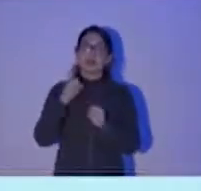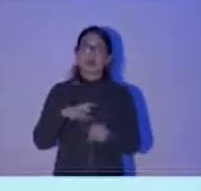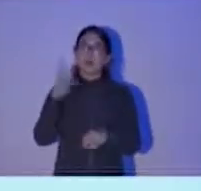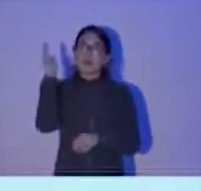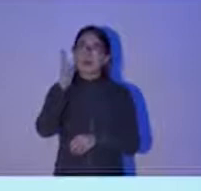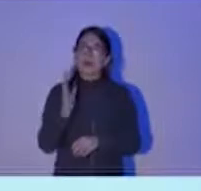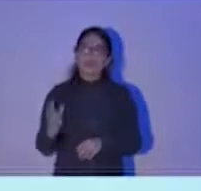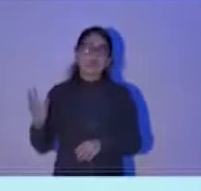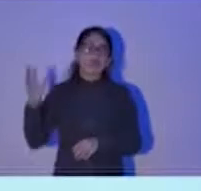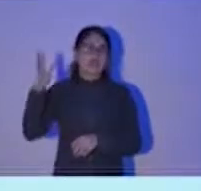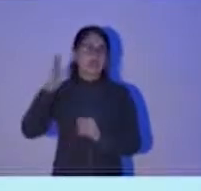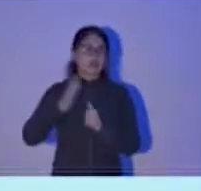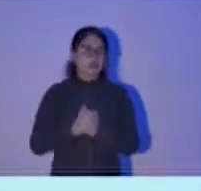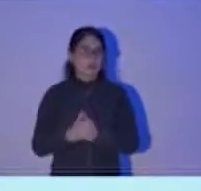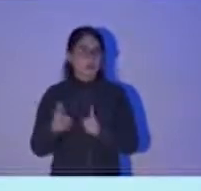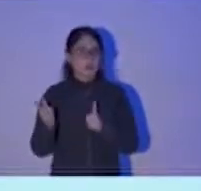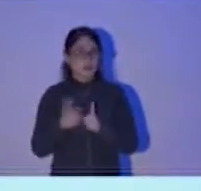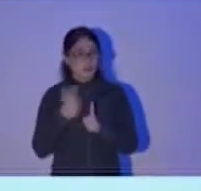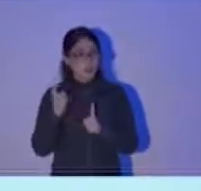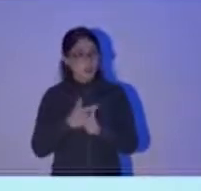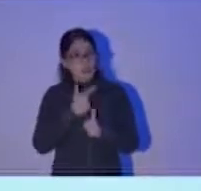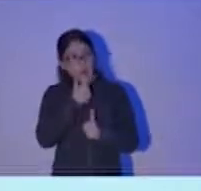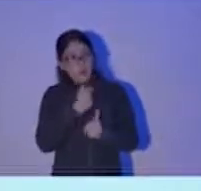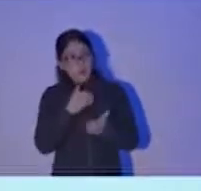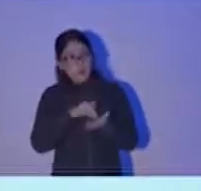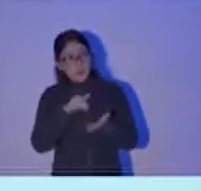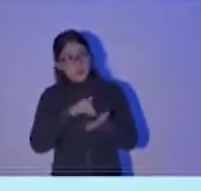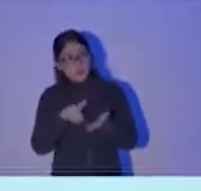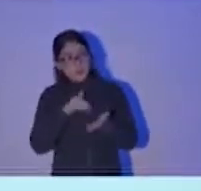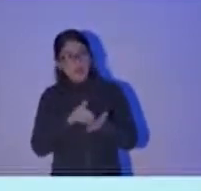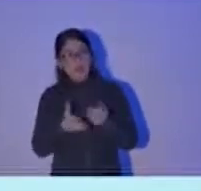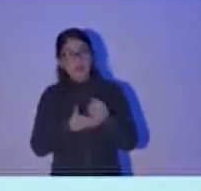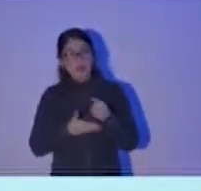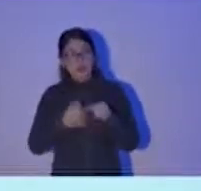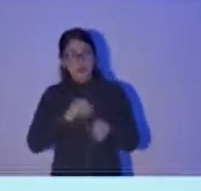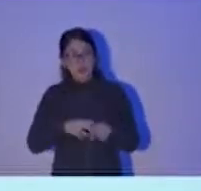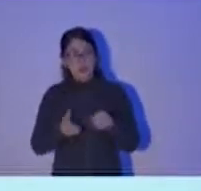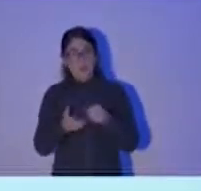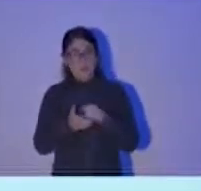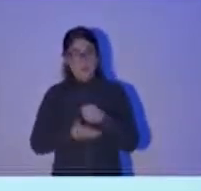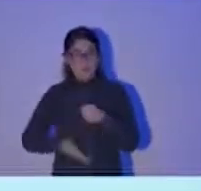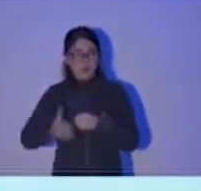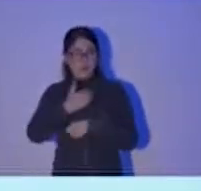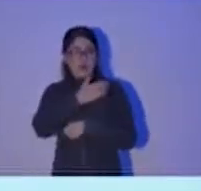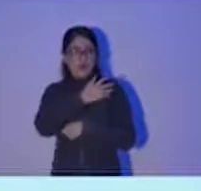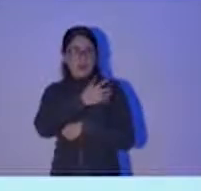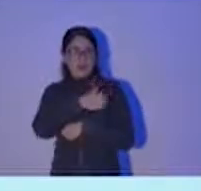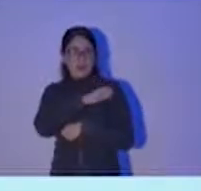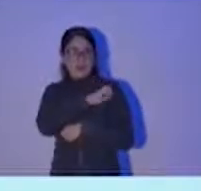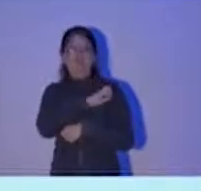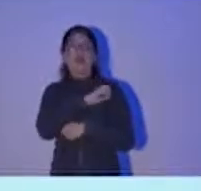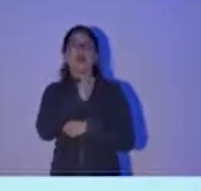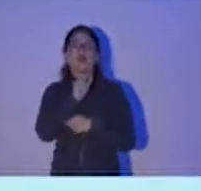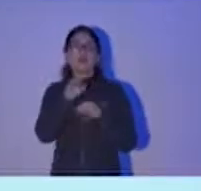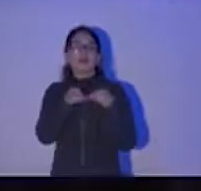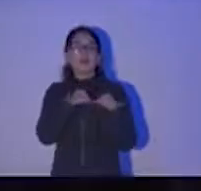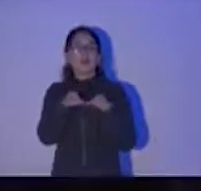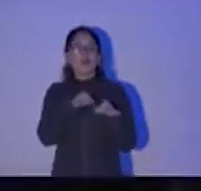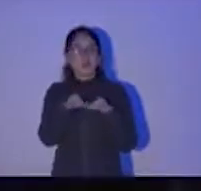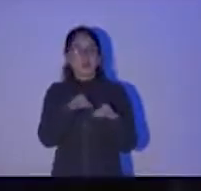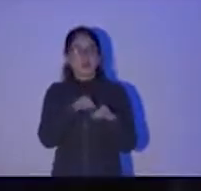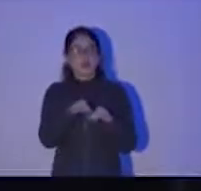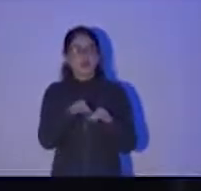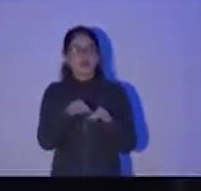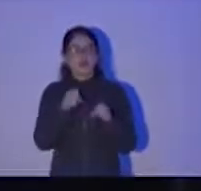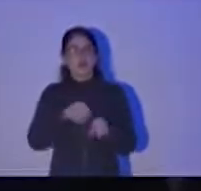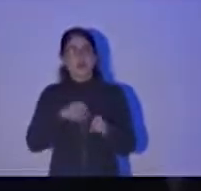primeiro convidado é o secretário de Educação Básica do Planejamento da Educação. Seja bem-vindo e venha ao palco, Jânio